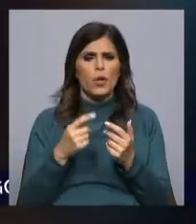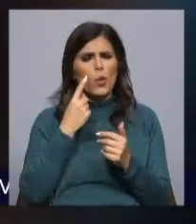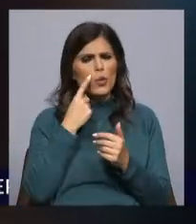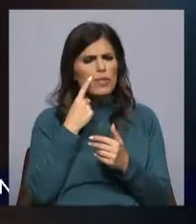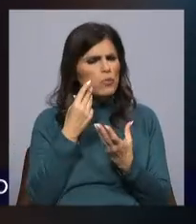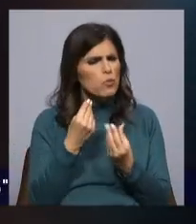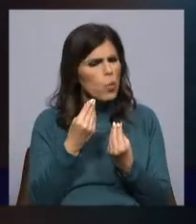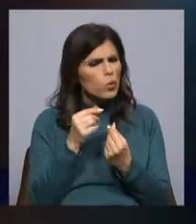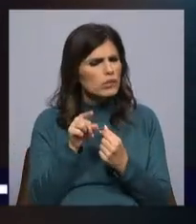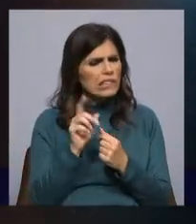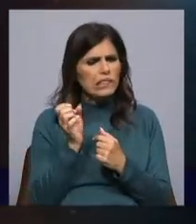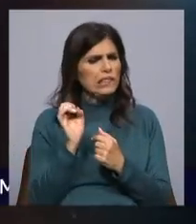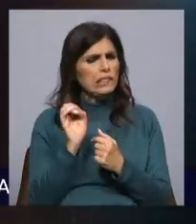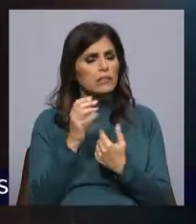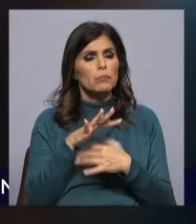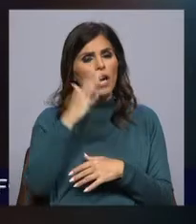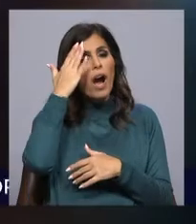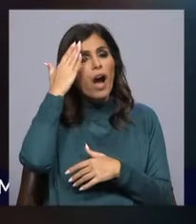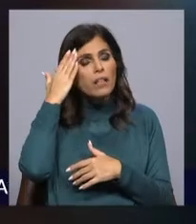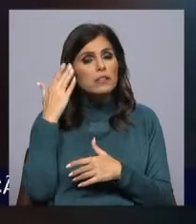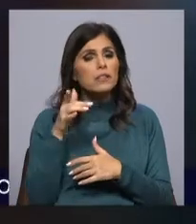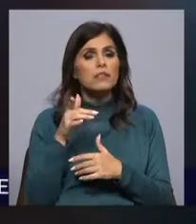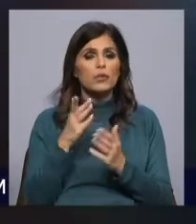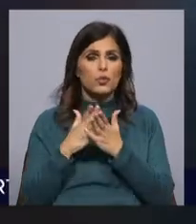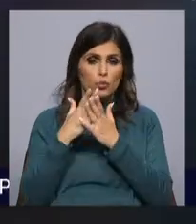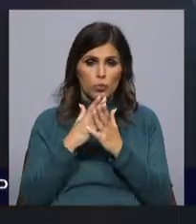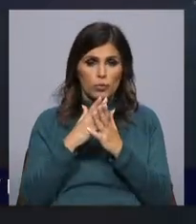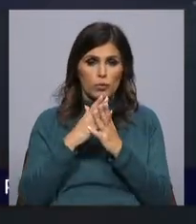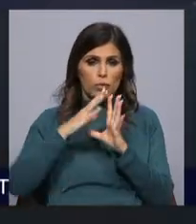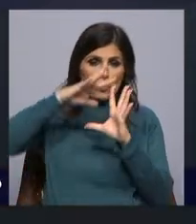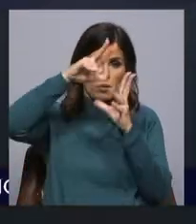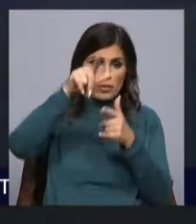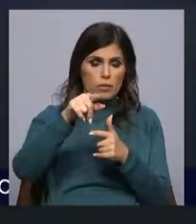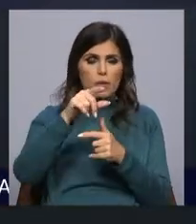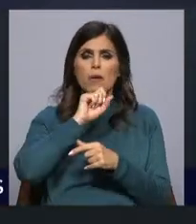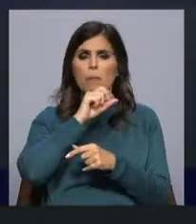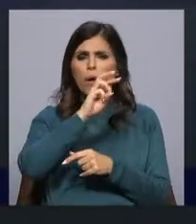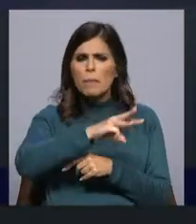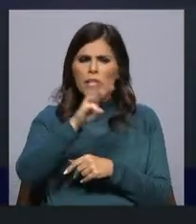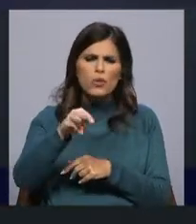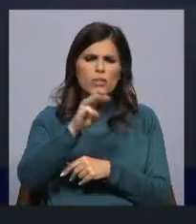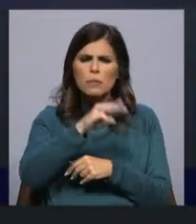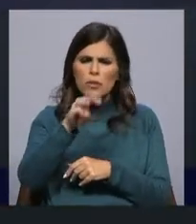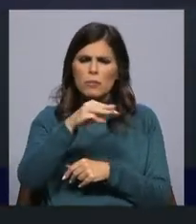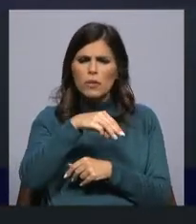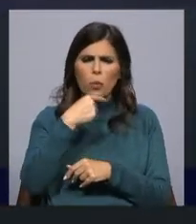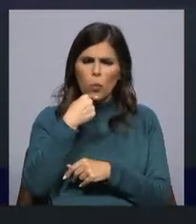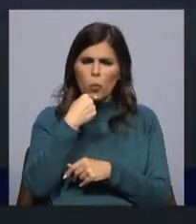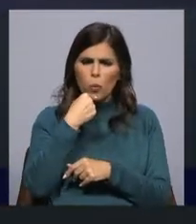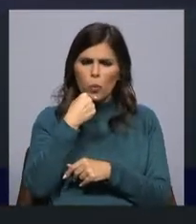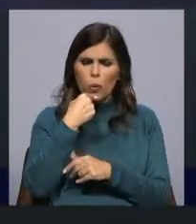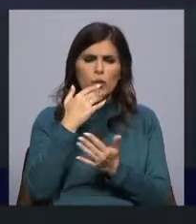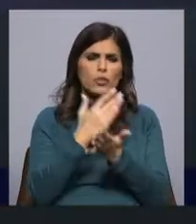mundos, mas a estimativa que os astrónomos têm é que poderão ser milhares de milhões só na nossa